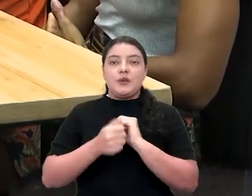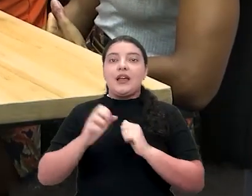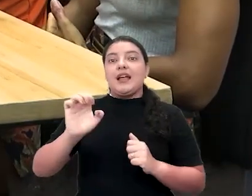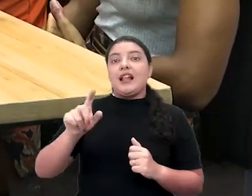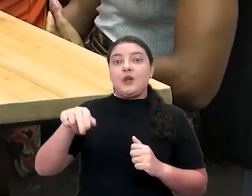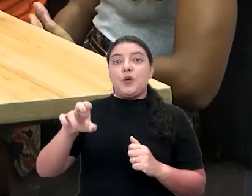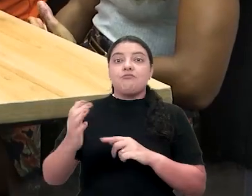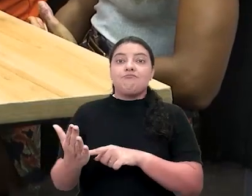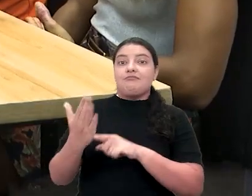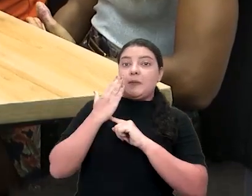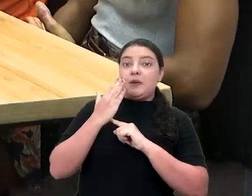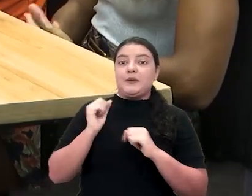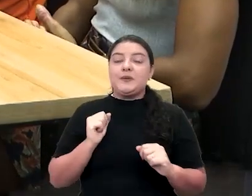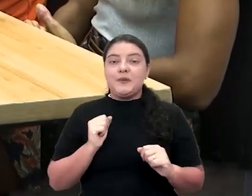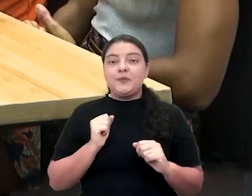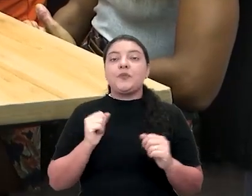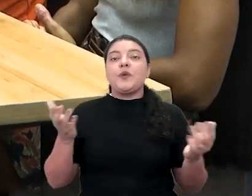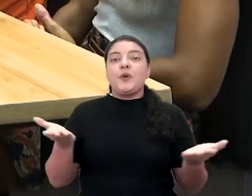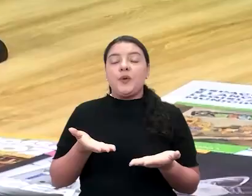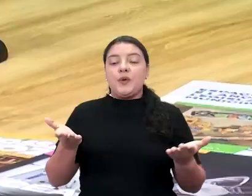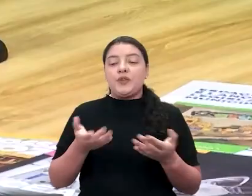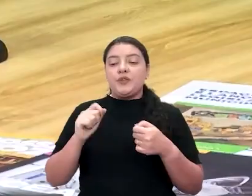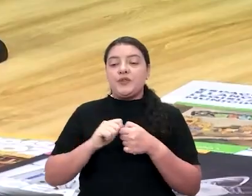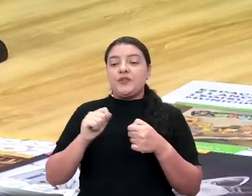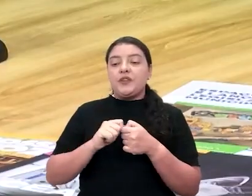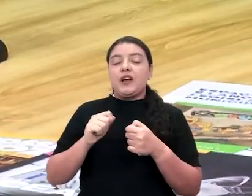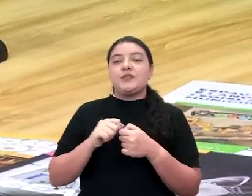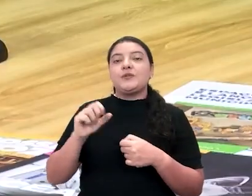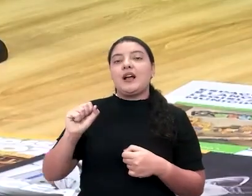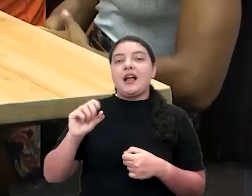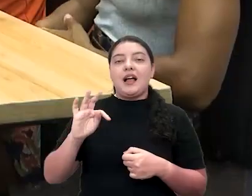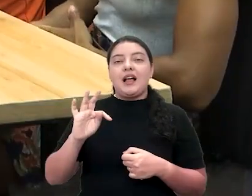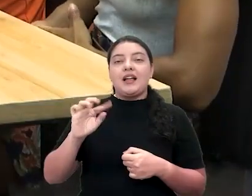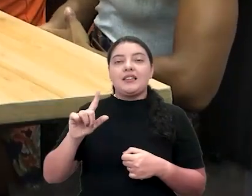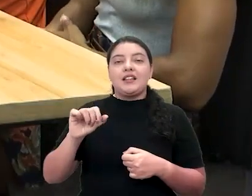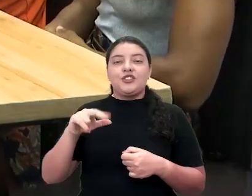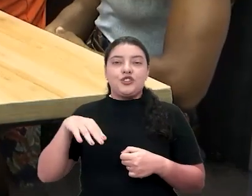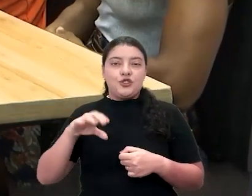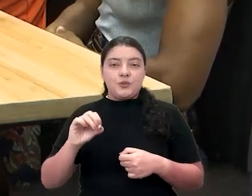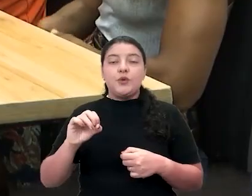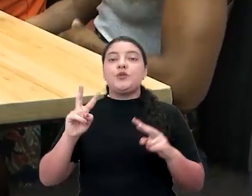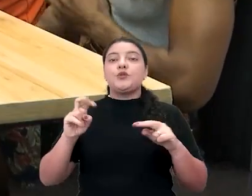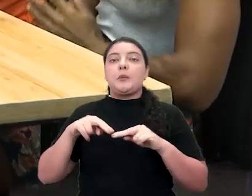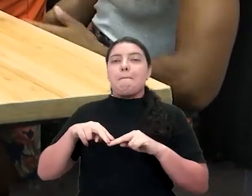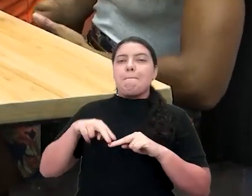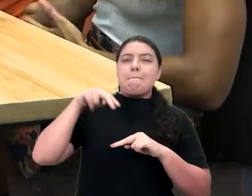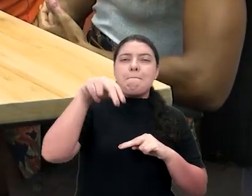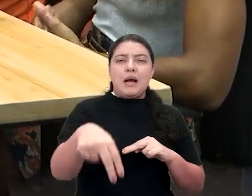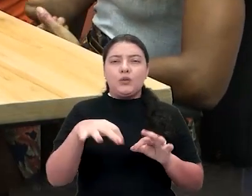também me apresentou. E atualmente eu faço atletismo. Sim. Faço prova de salto em distância